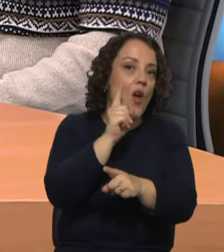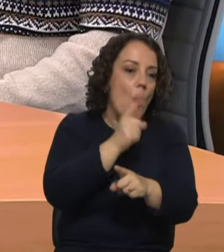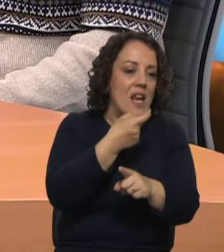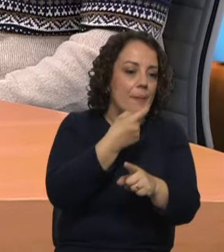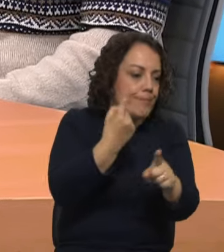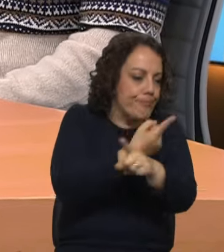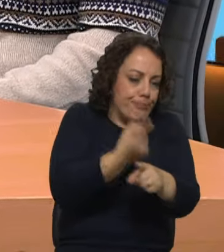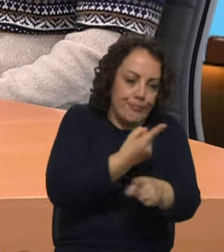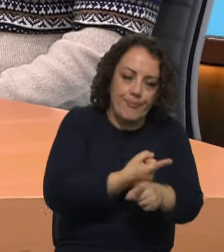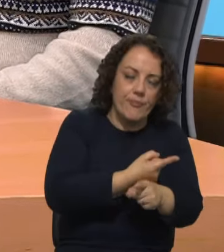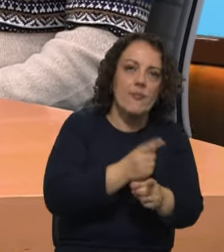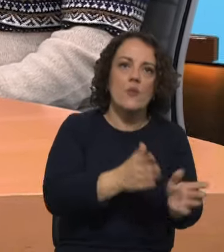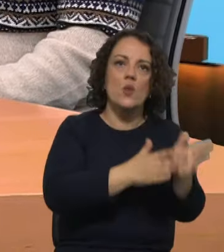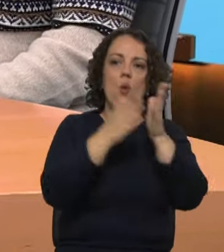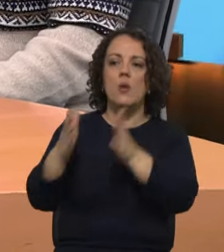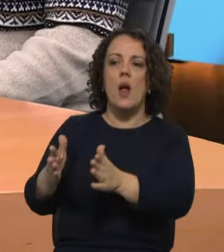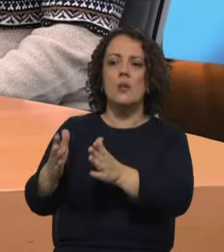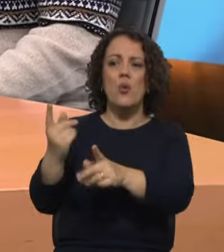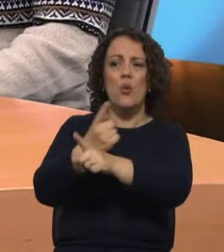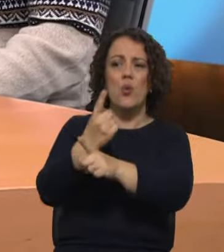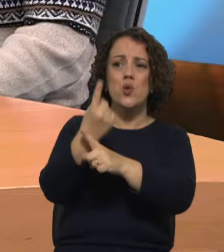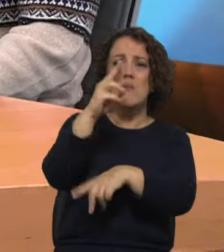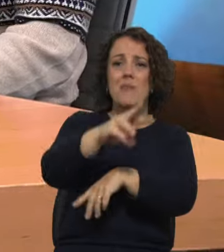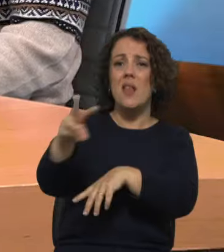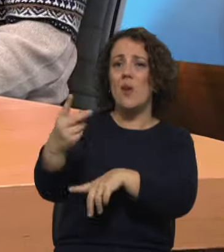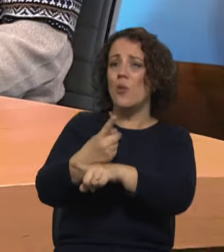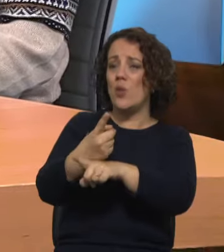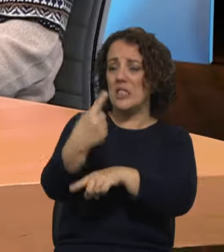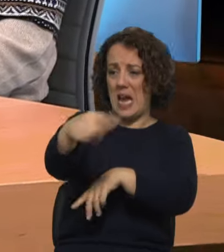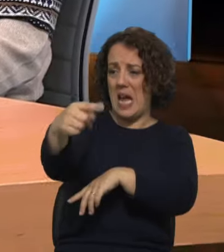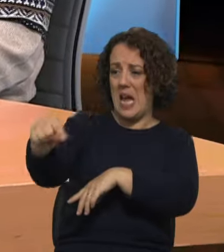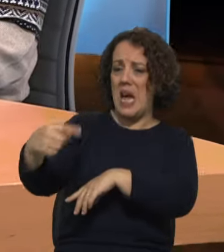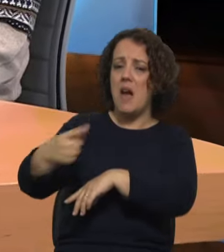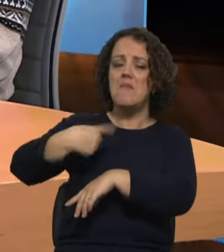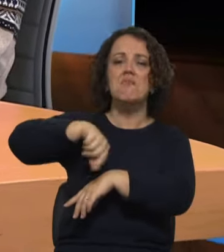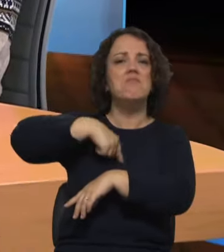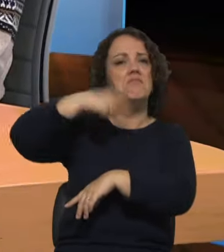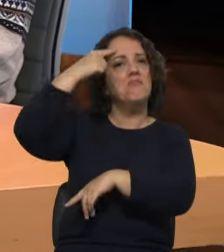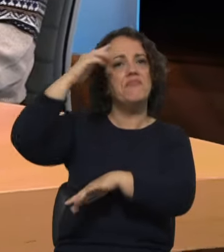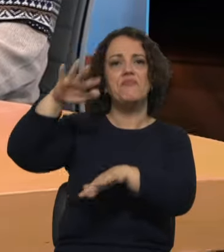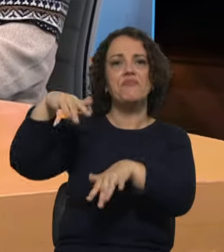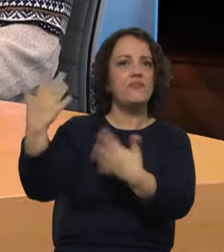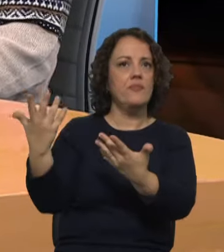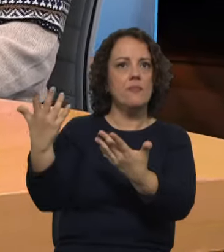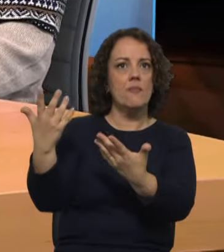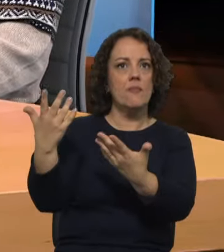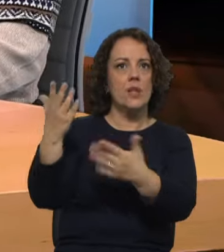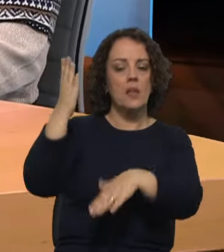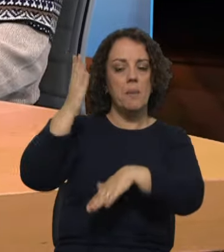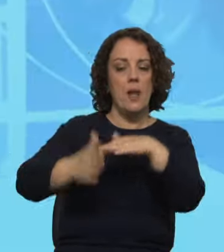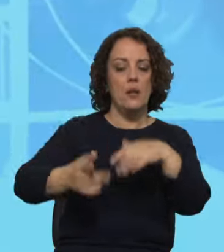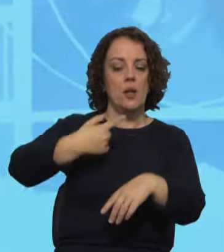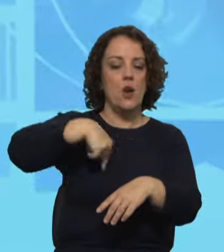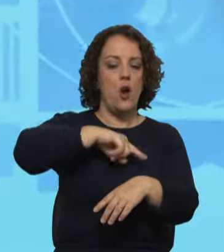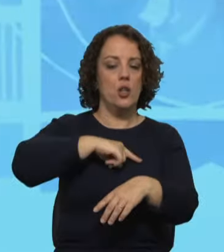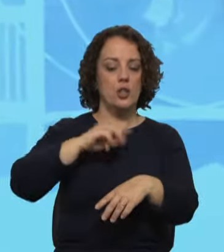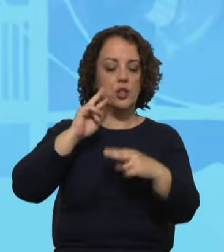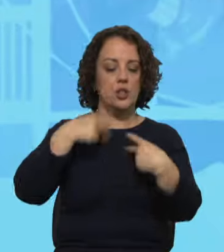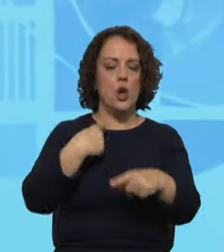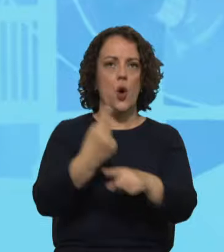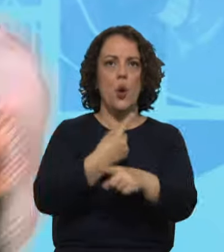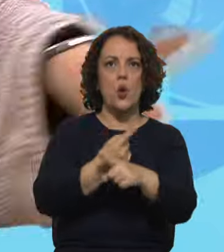de um milhão de coisas que já existem e de repente nós colocamo-nos neste papel de temos poucos Bens